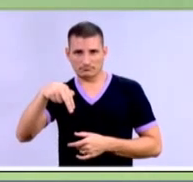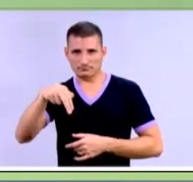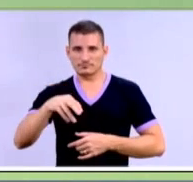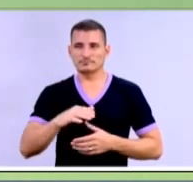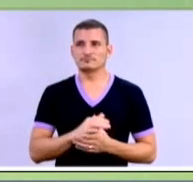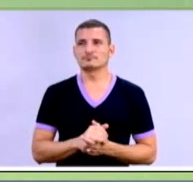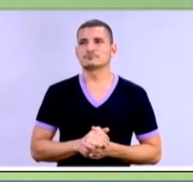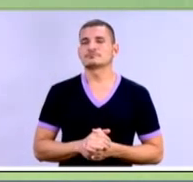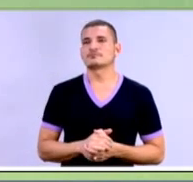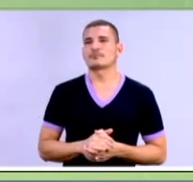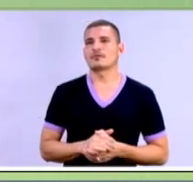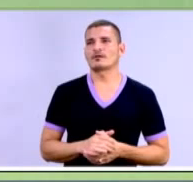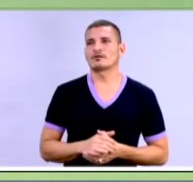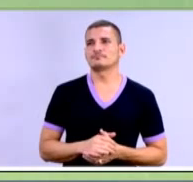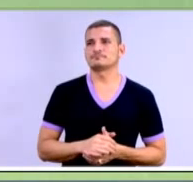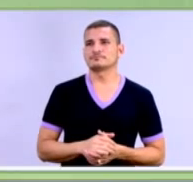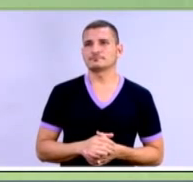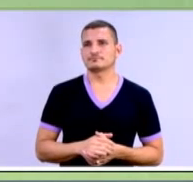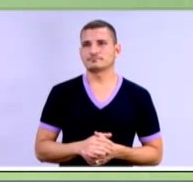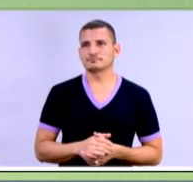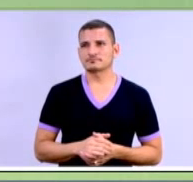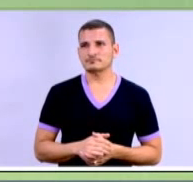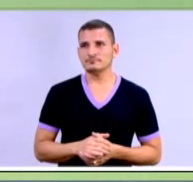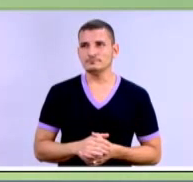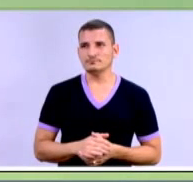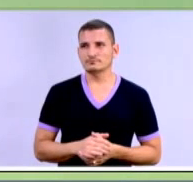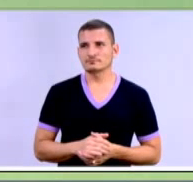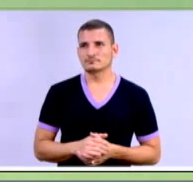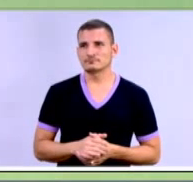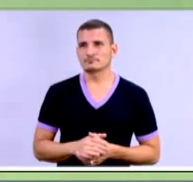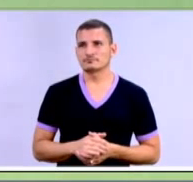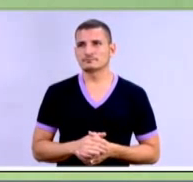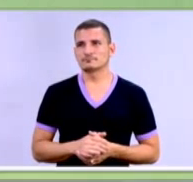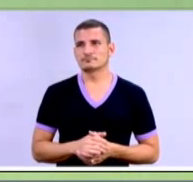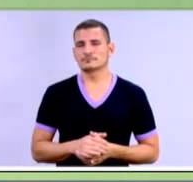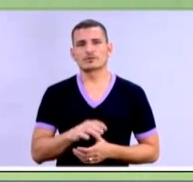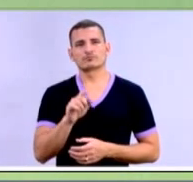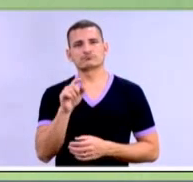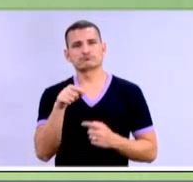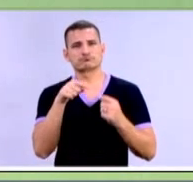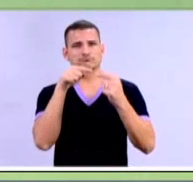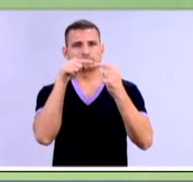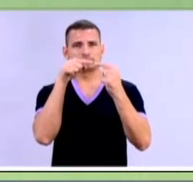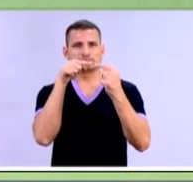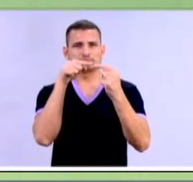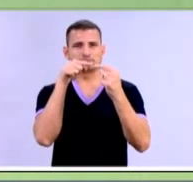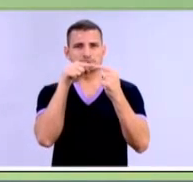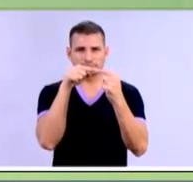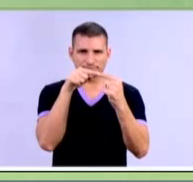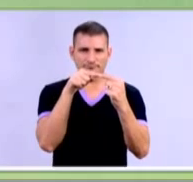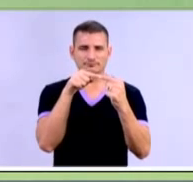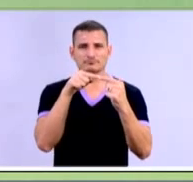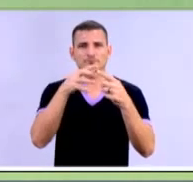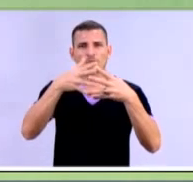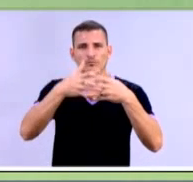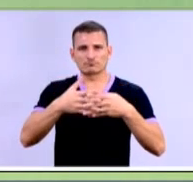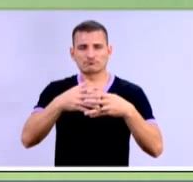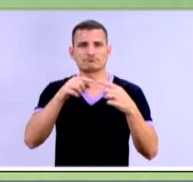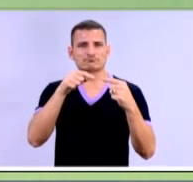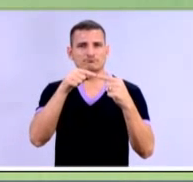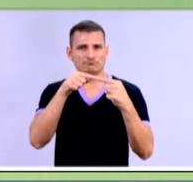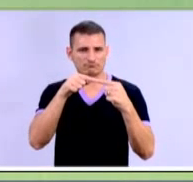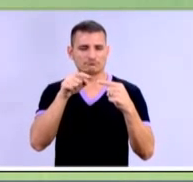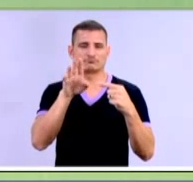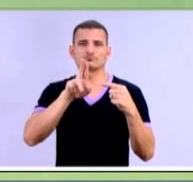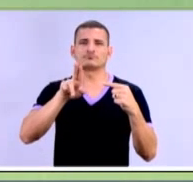isso em casa, por exemplo. A conectorização desse cabo era complexa, né? Ela utiliza ainda conectores